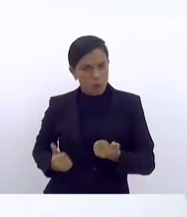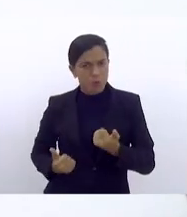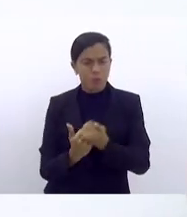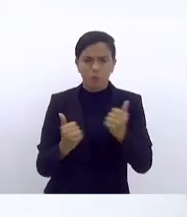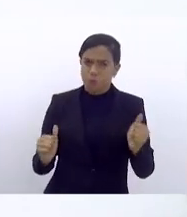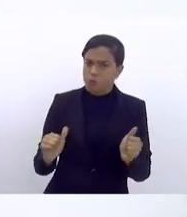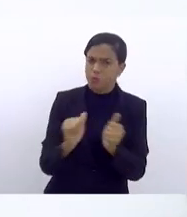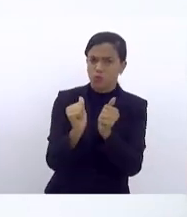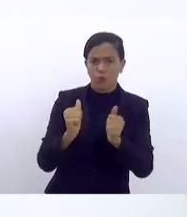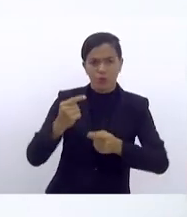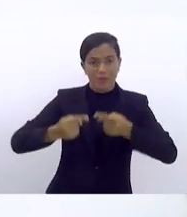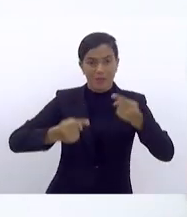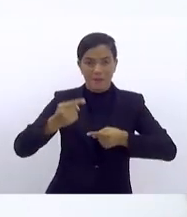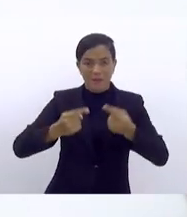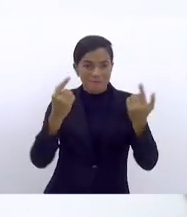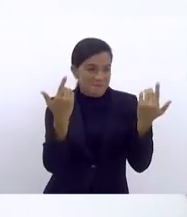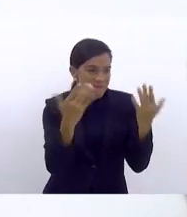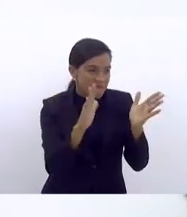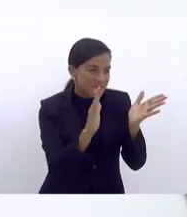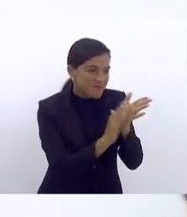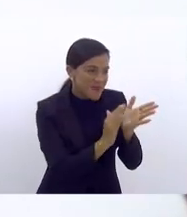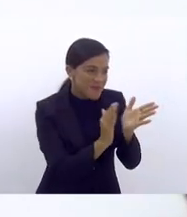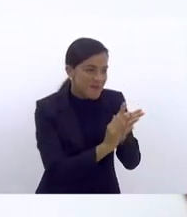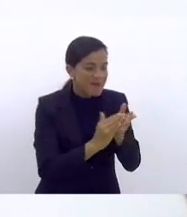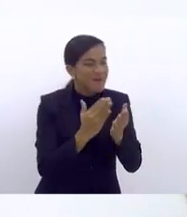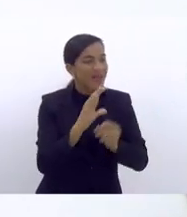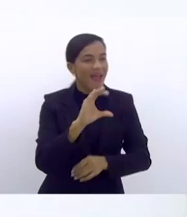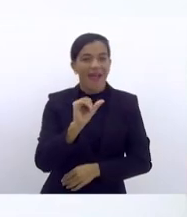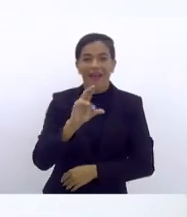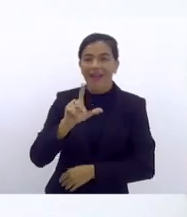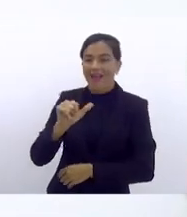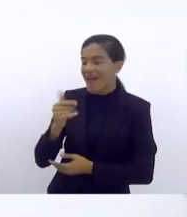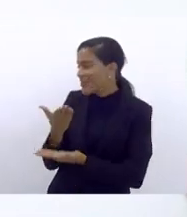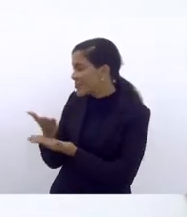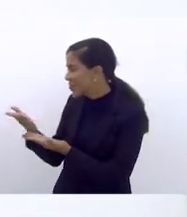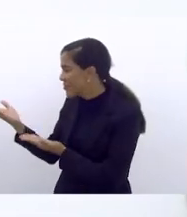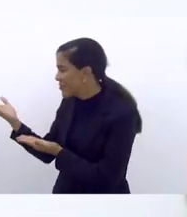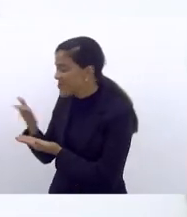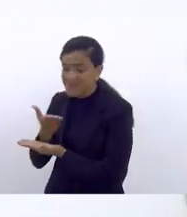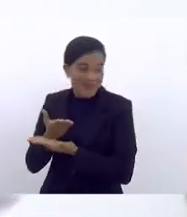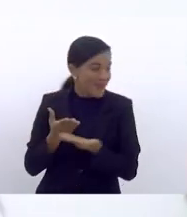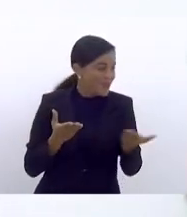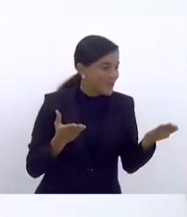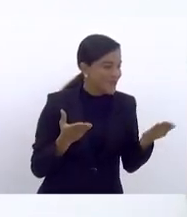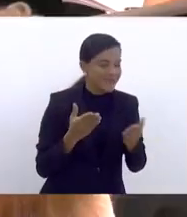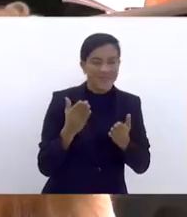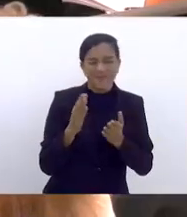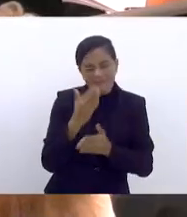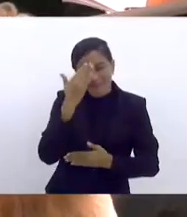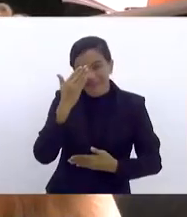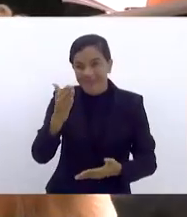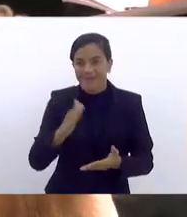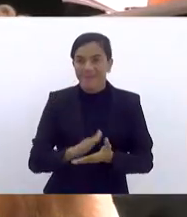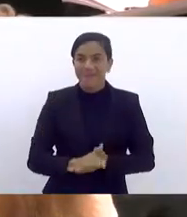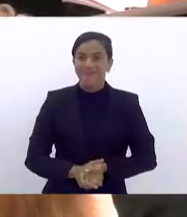que for necessário nesse debate parabéns ao Munir parabéns a Carla parabéns a todos os colegas e a todos os debatedores que aqui estão muito obrigado